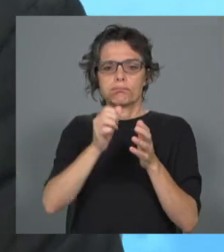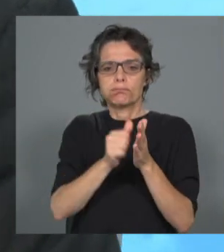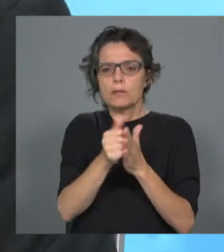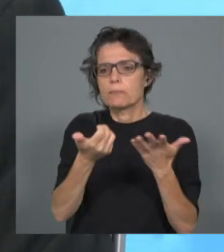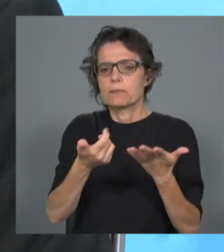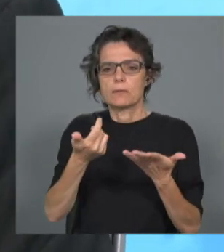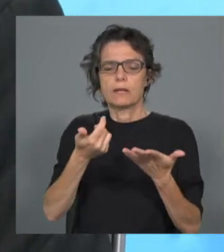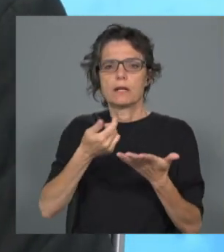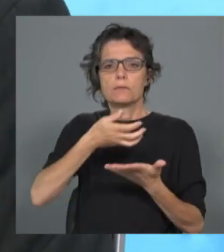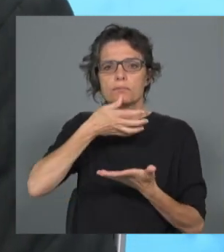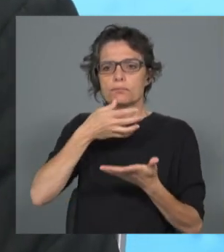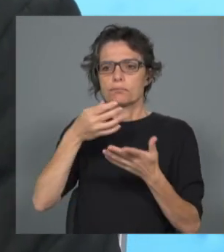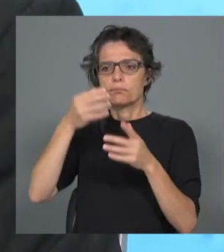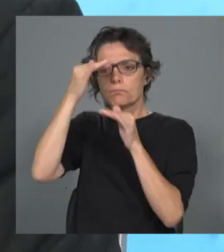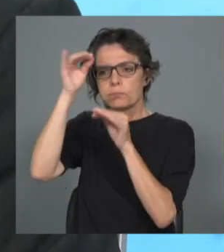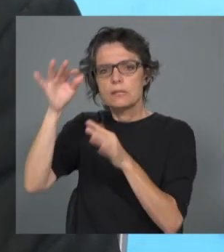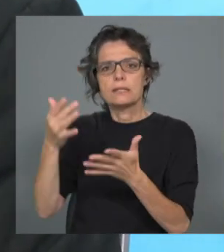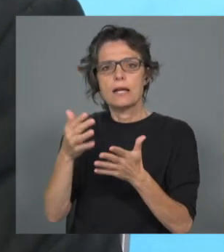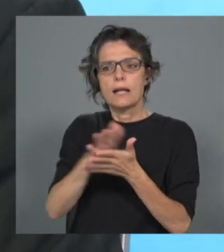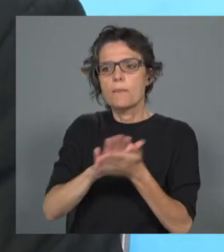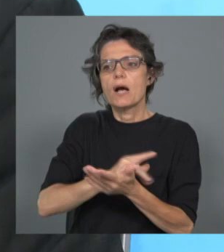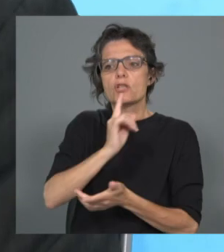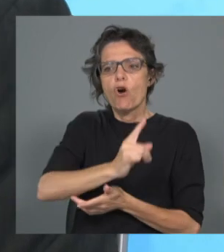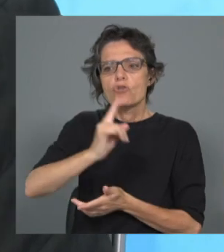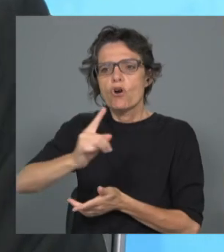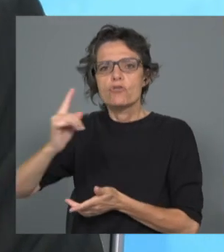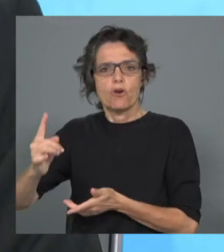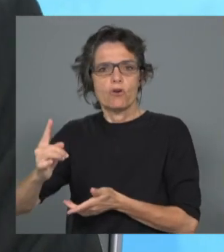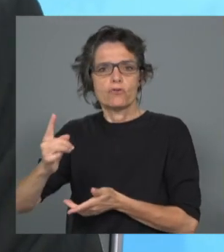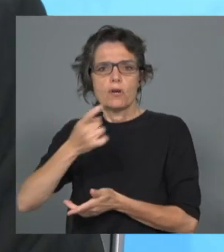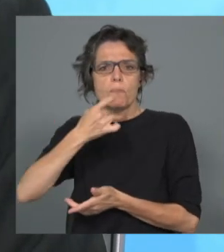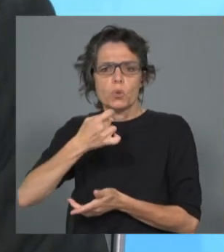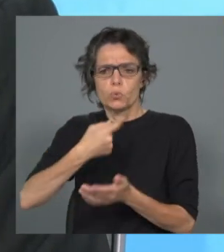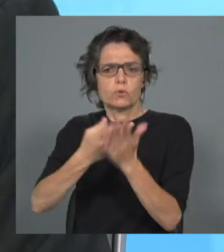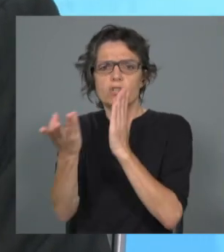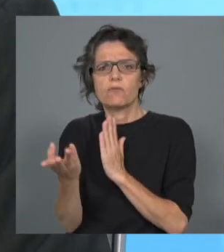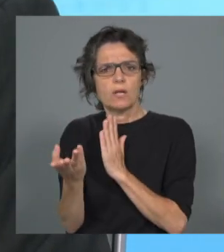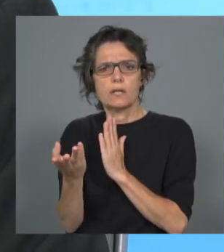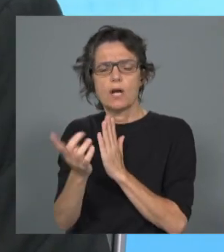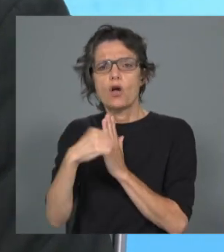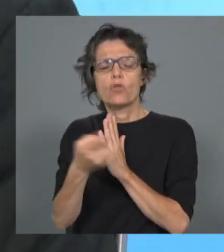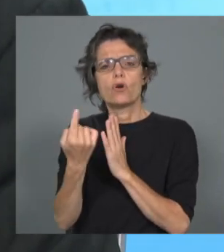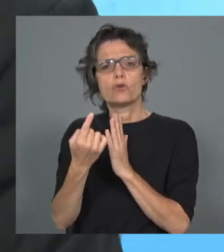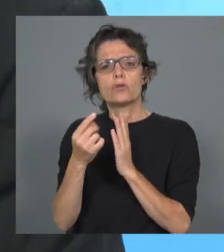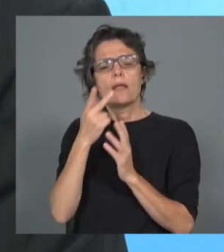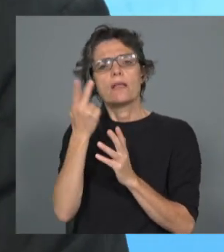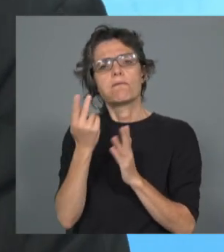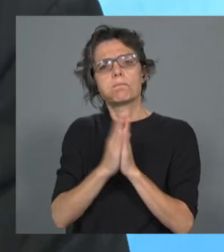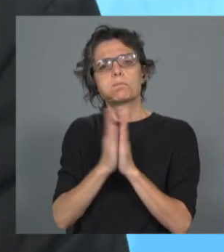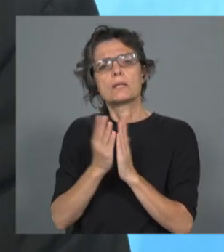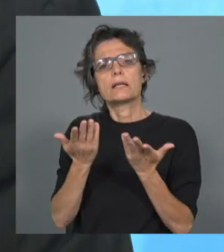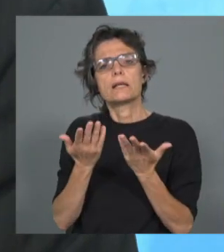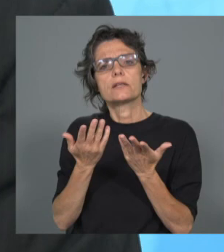essencial na doutrina, o que é o essencial no modo de organizarmos a vida pastoral. Por exemplo,